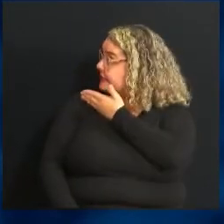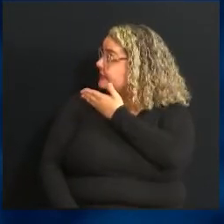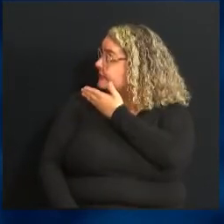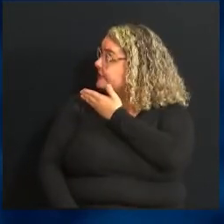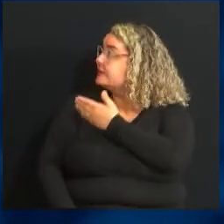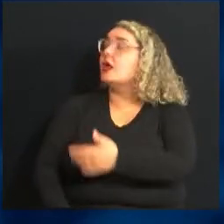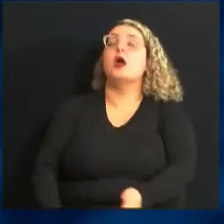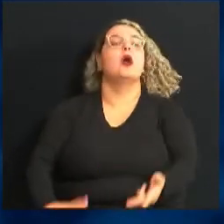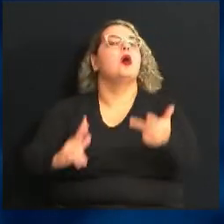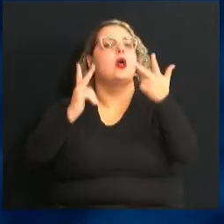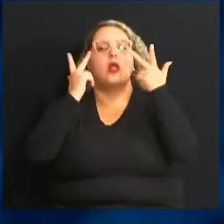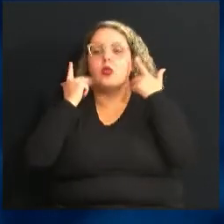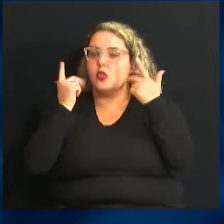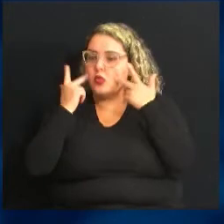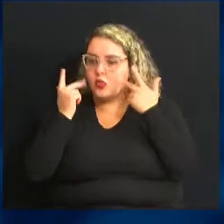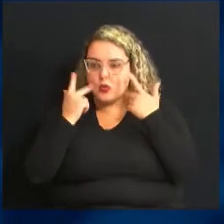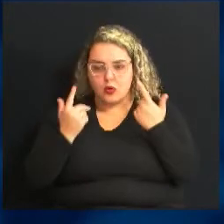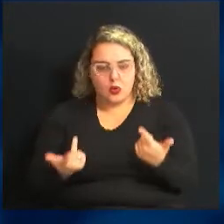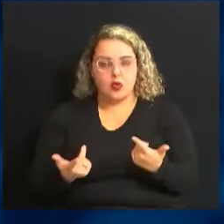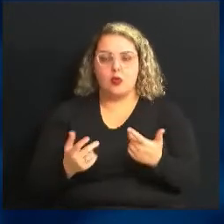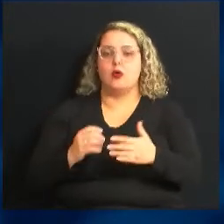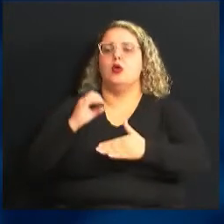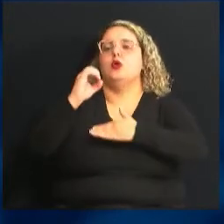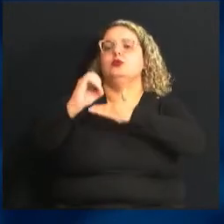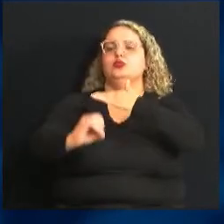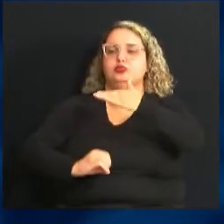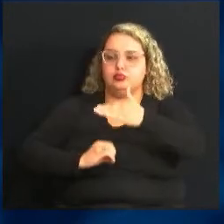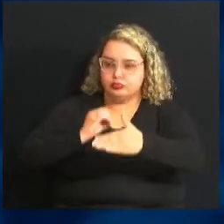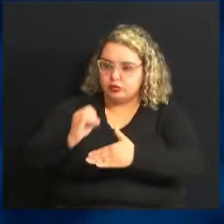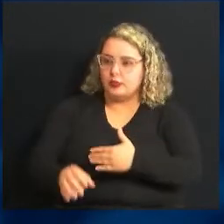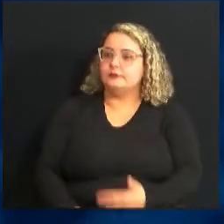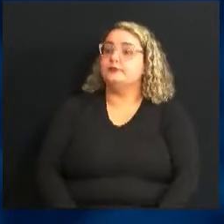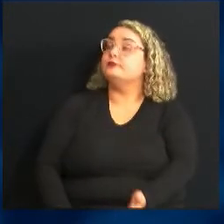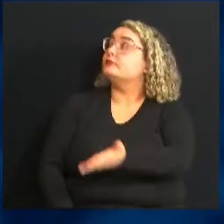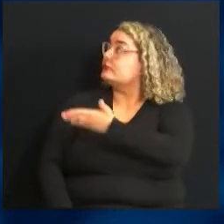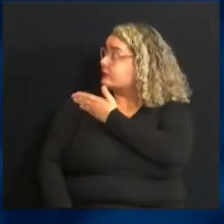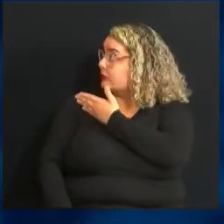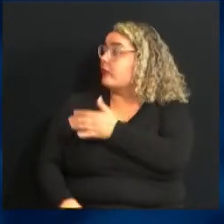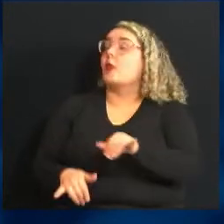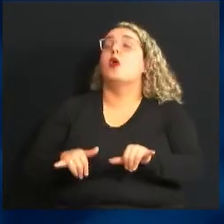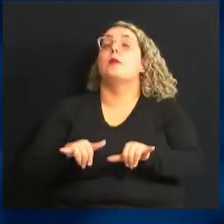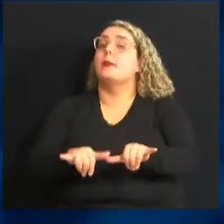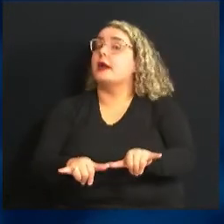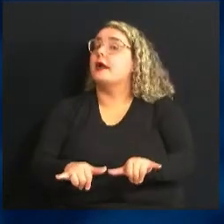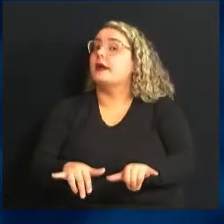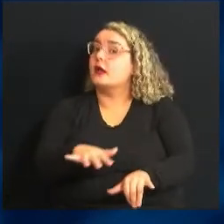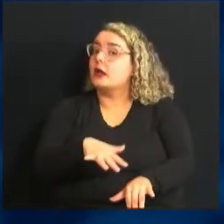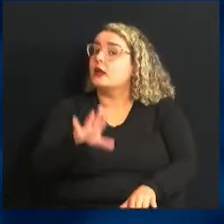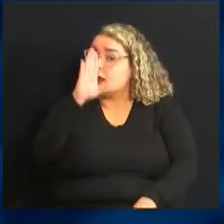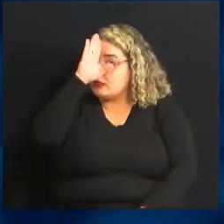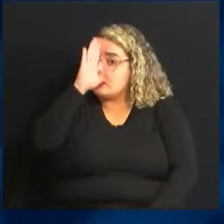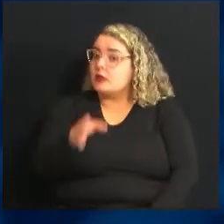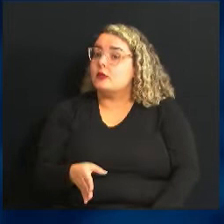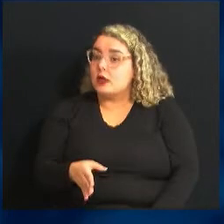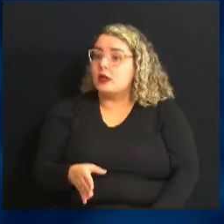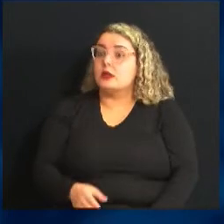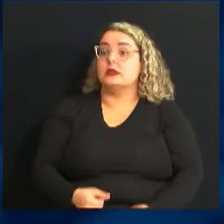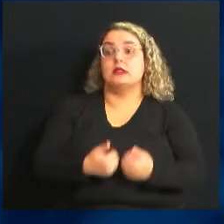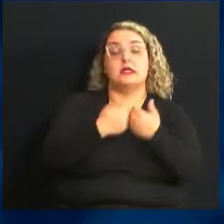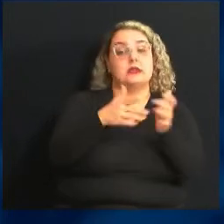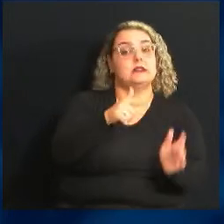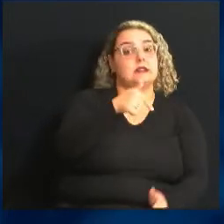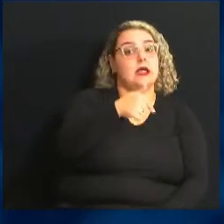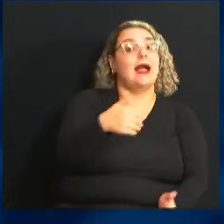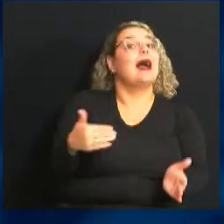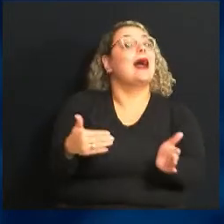Disque 153 também, que funciona 24 horas. Mercadão, olha, amanhã ele vai abrir das 7 da manhã